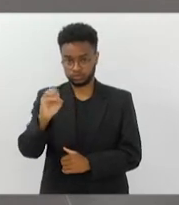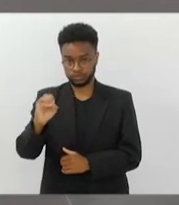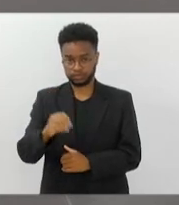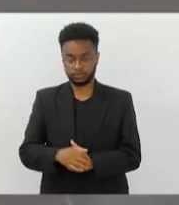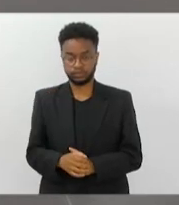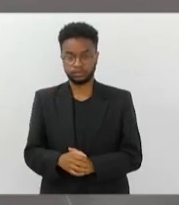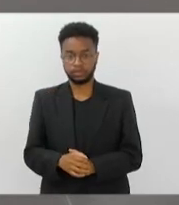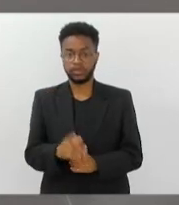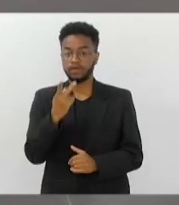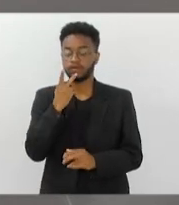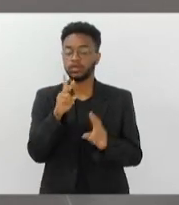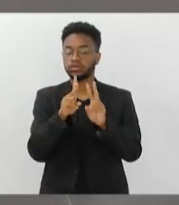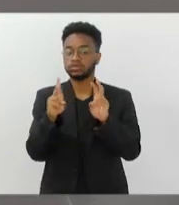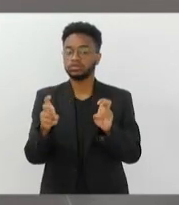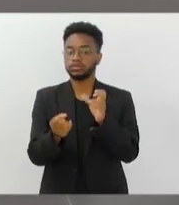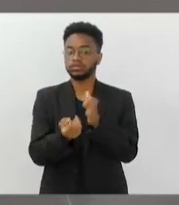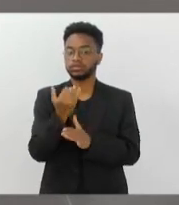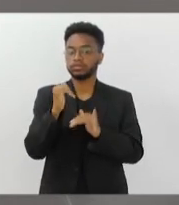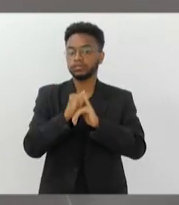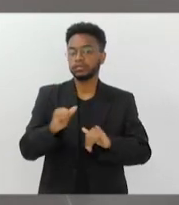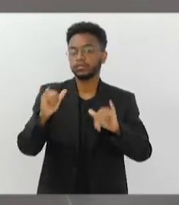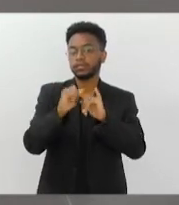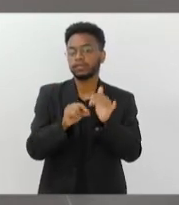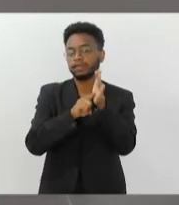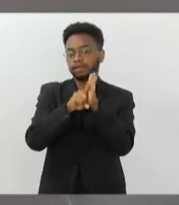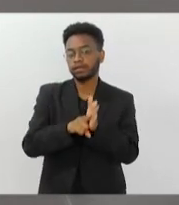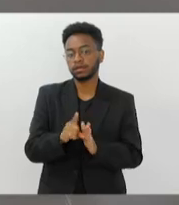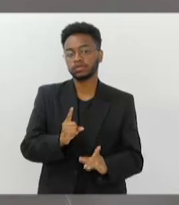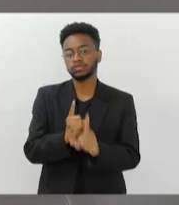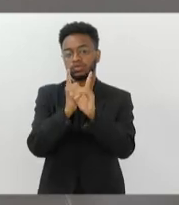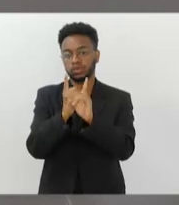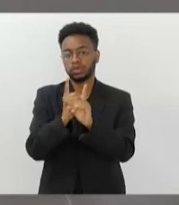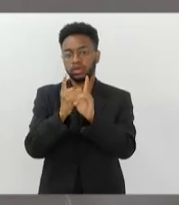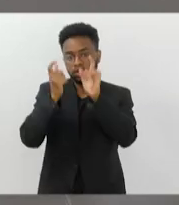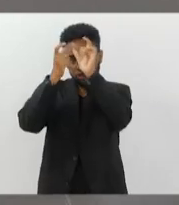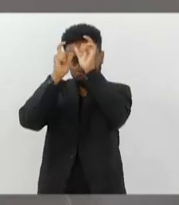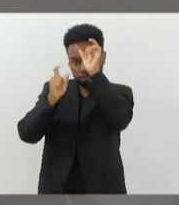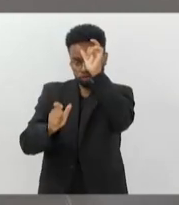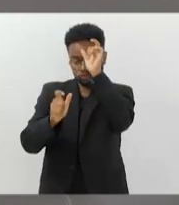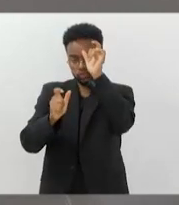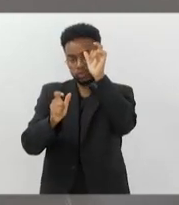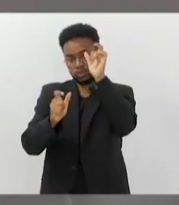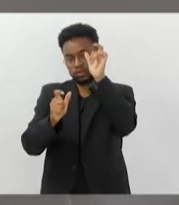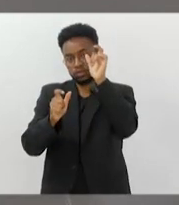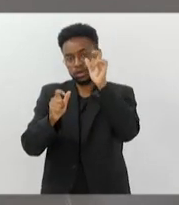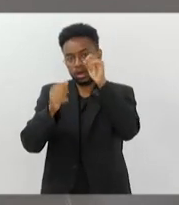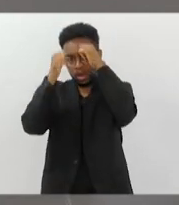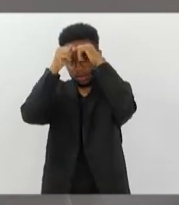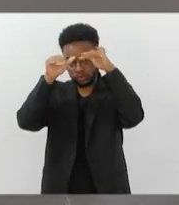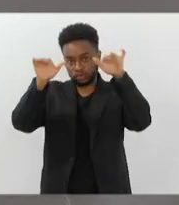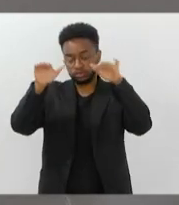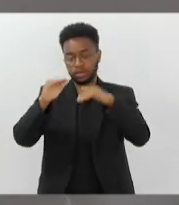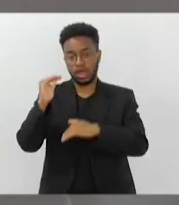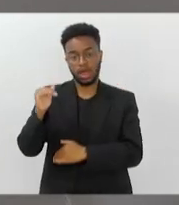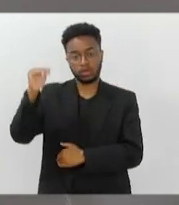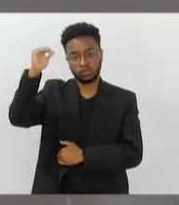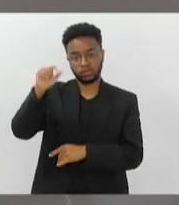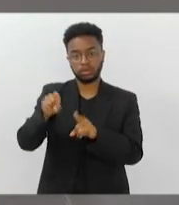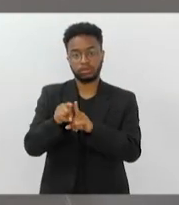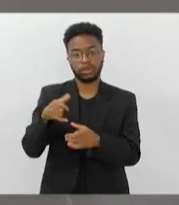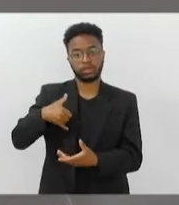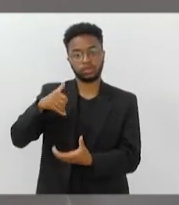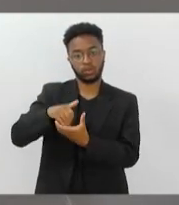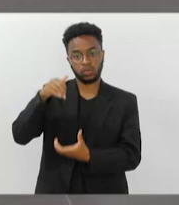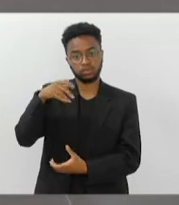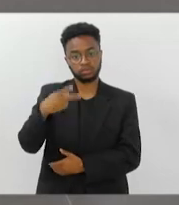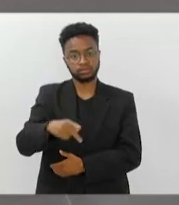que dispõe sobre a criação da campanha para investigação e diagnóstico do transtorno do espectro autista TEA em adultos e idosos no âmbito do